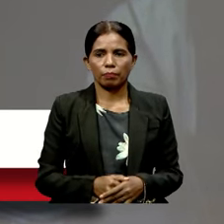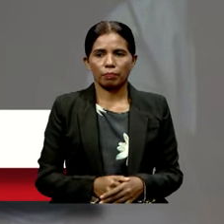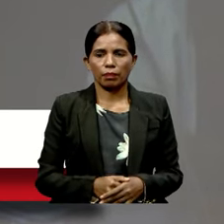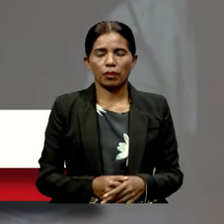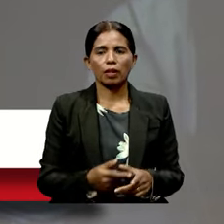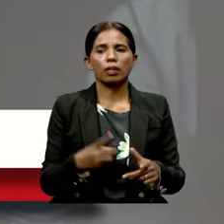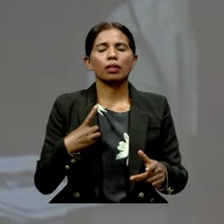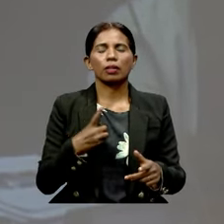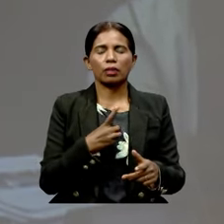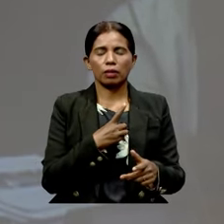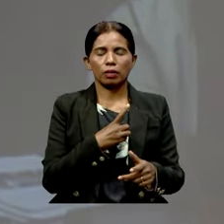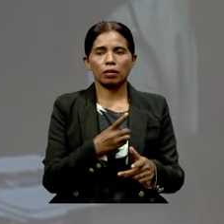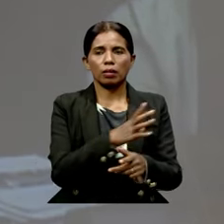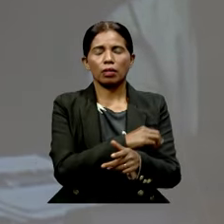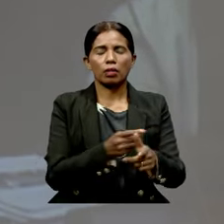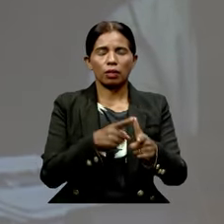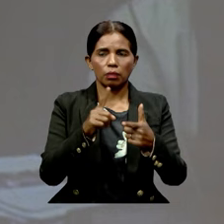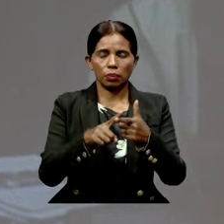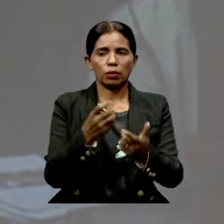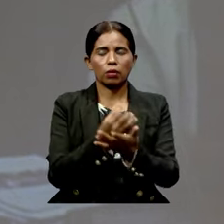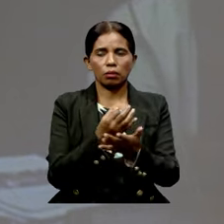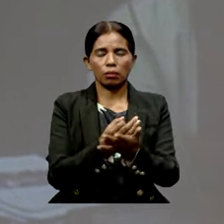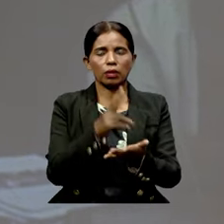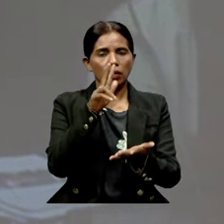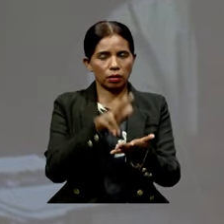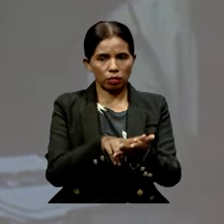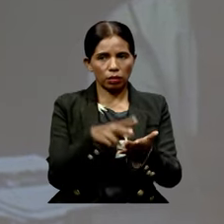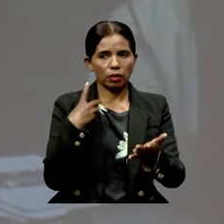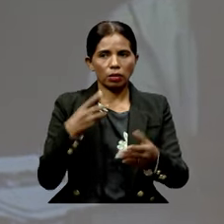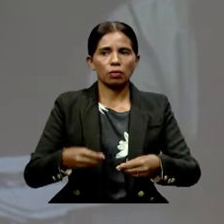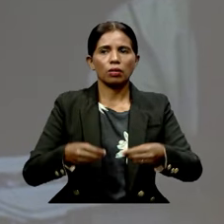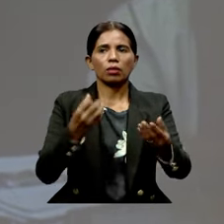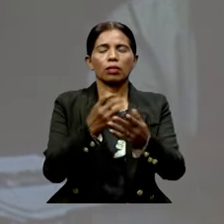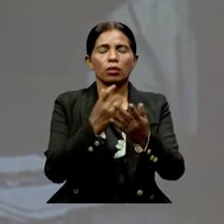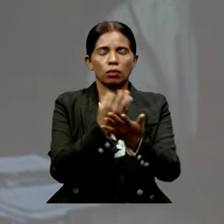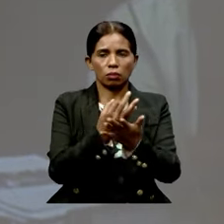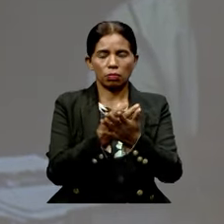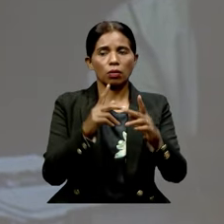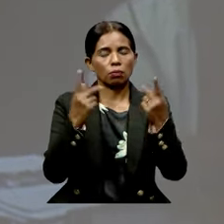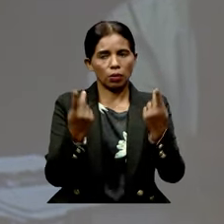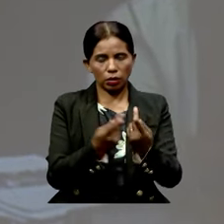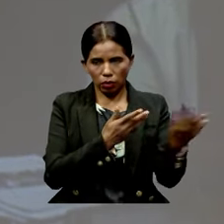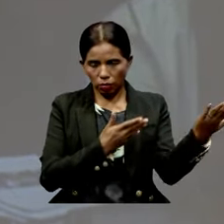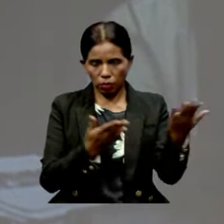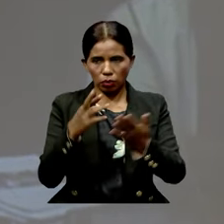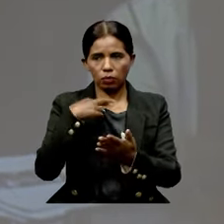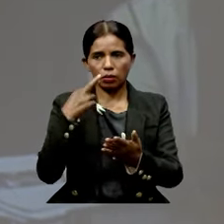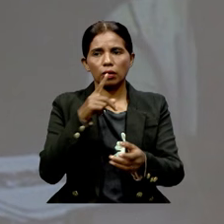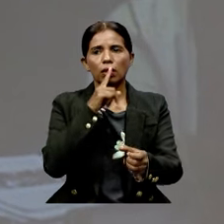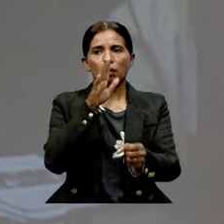Depois orçamento retificativo tia de netum. E ta falta ante subsídio para companhia importador de atu atungona. E tenia